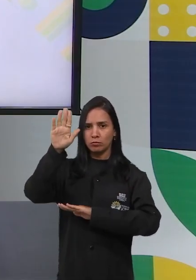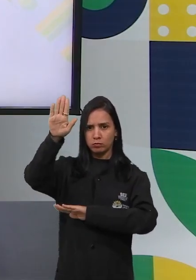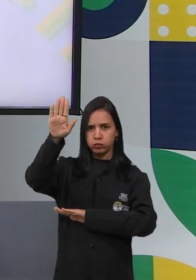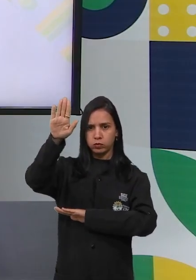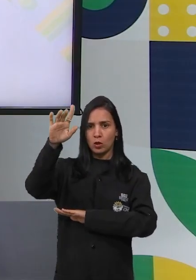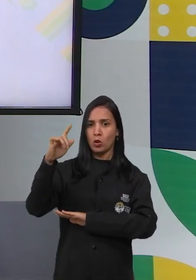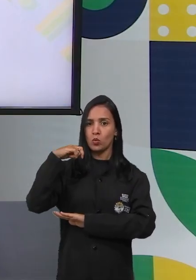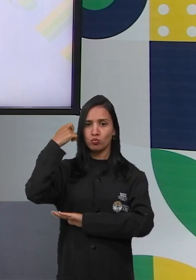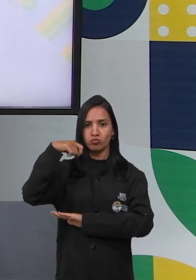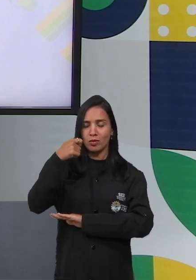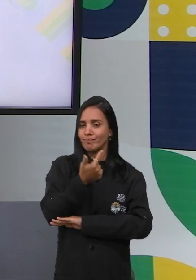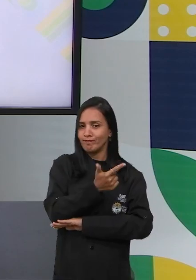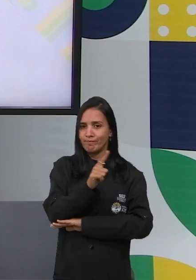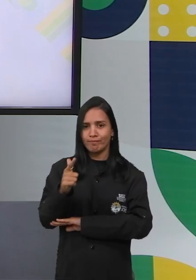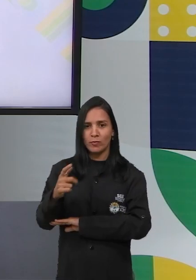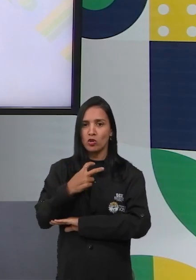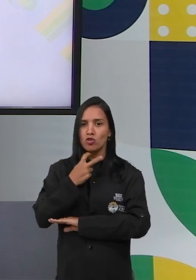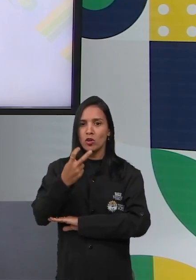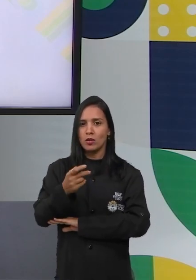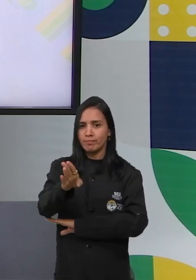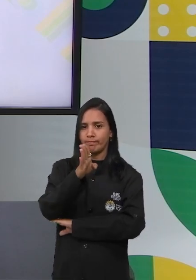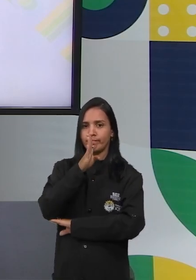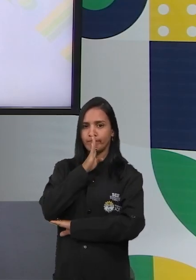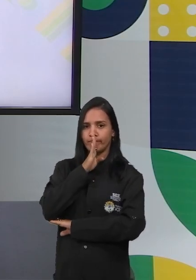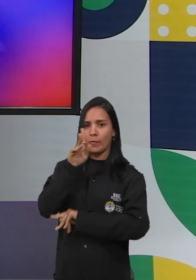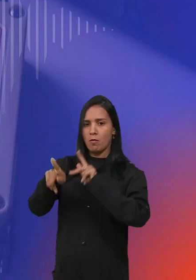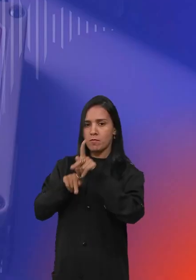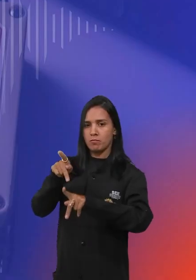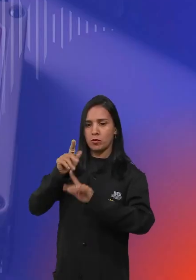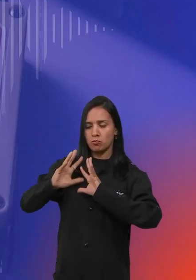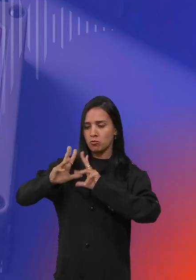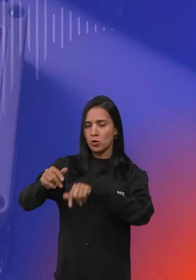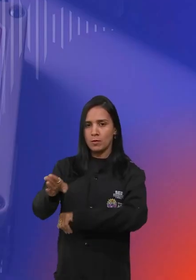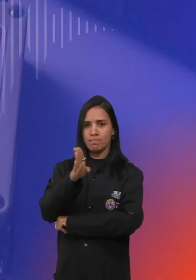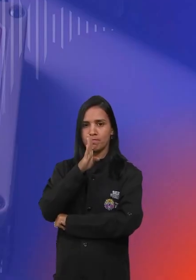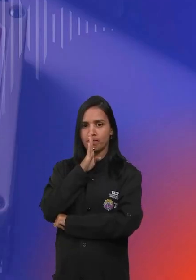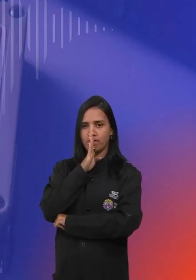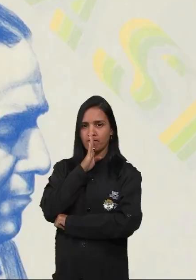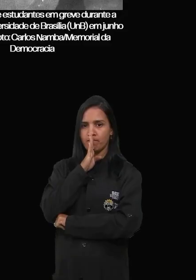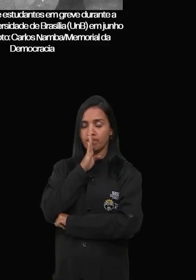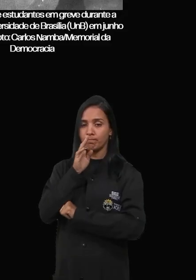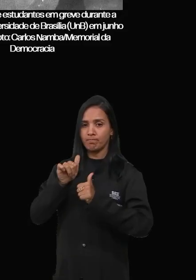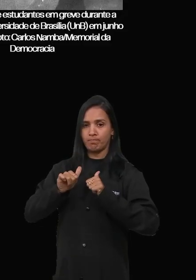voz. Aliás, o povo não tinha voz. Vamos então para a nossa tela para você